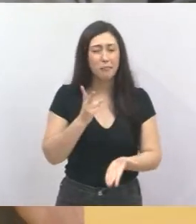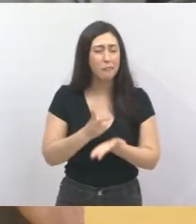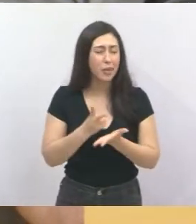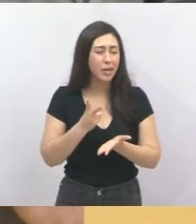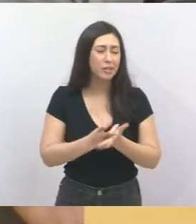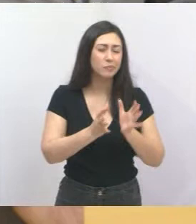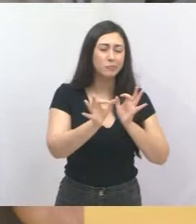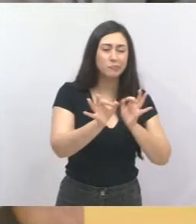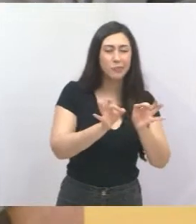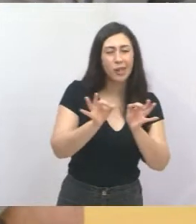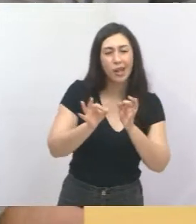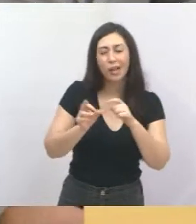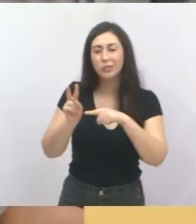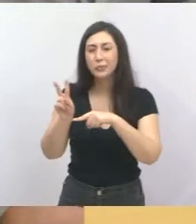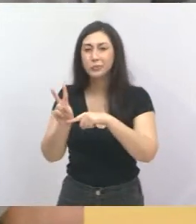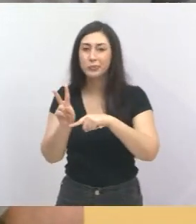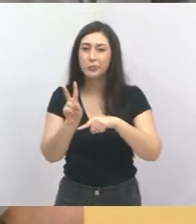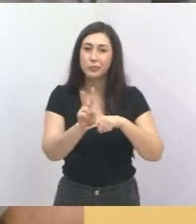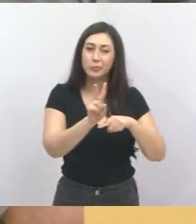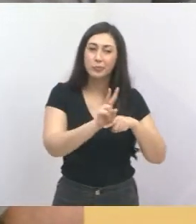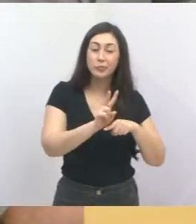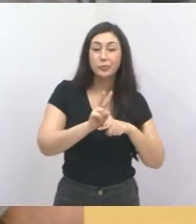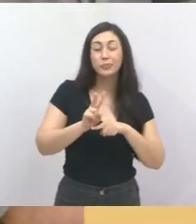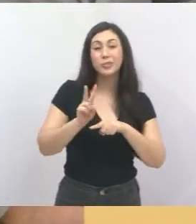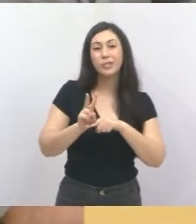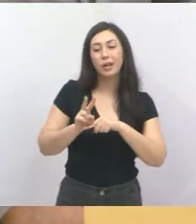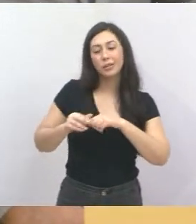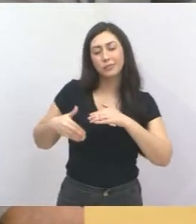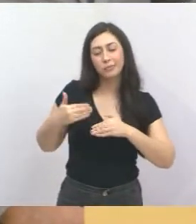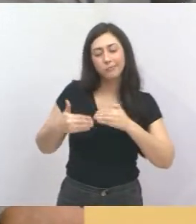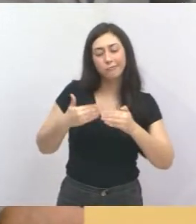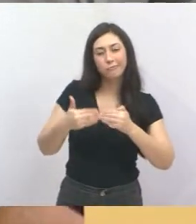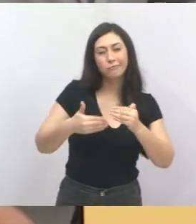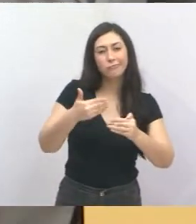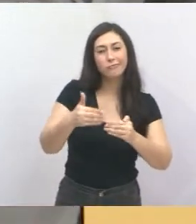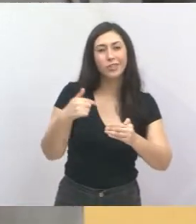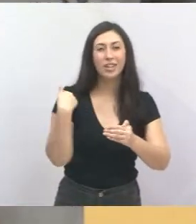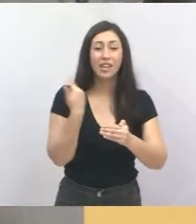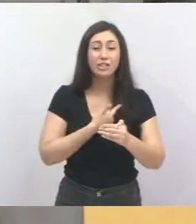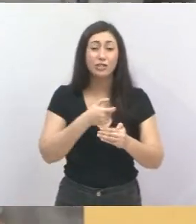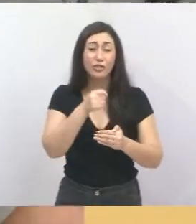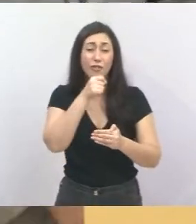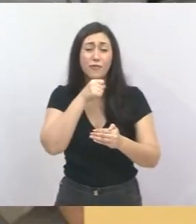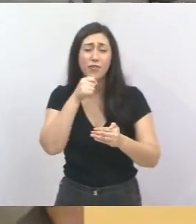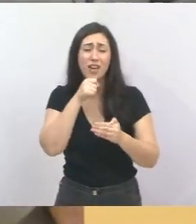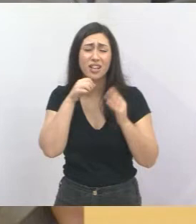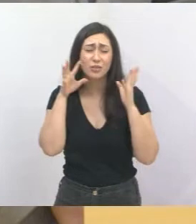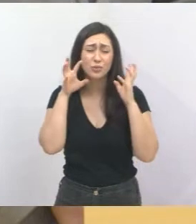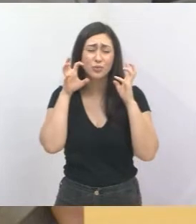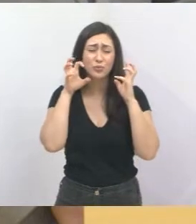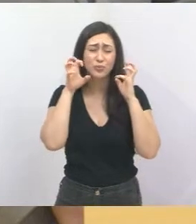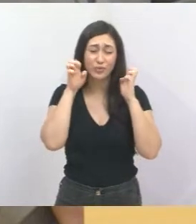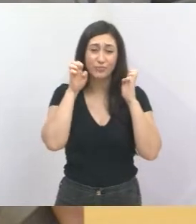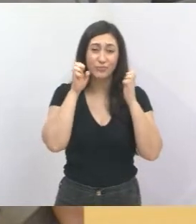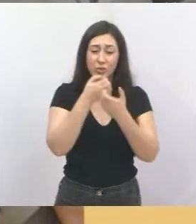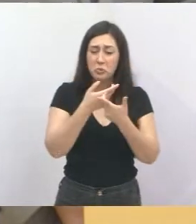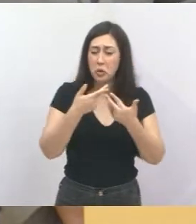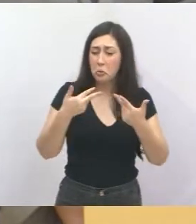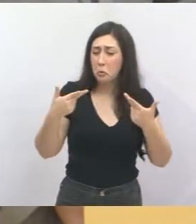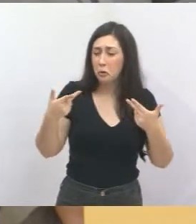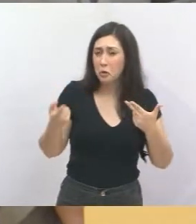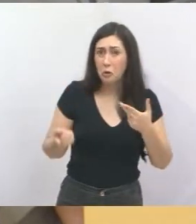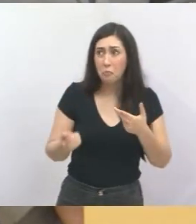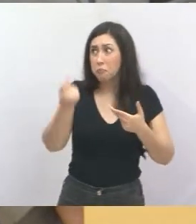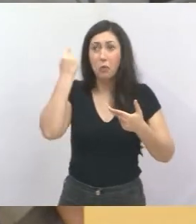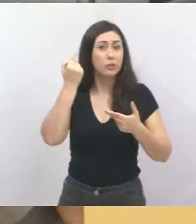dos cuidados especiais. O tempo passa, a pele enruga, e o que já foi, já não é e nem voltará